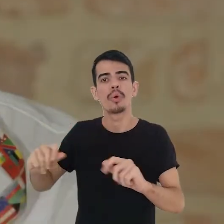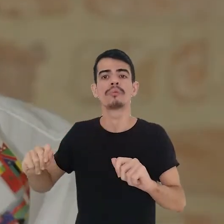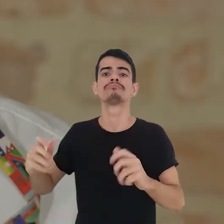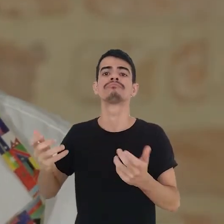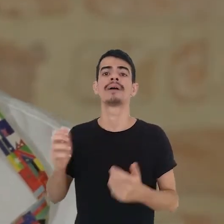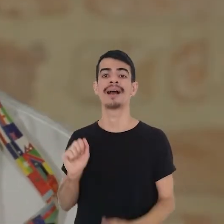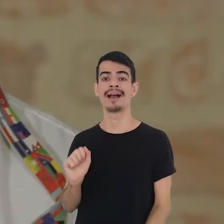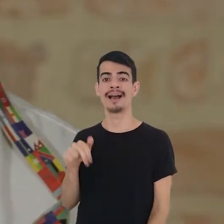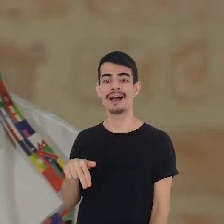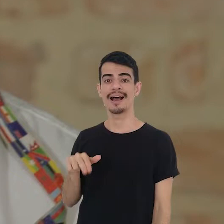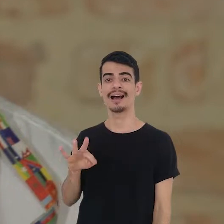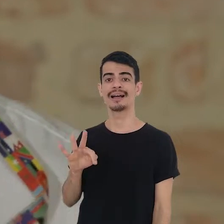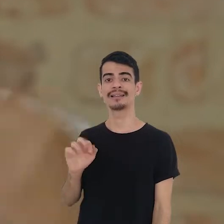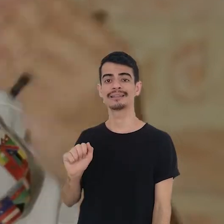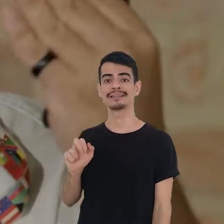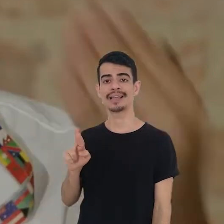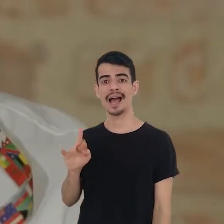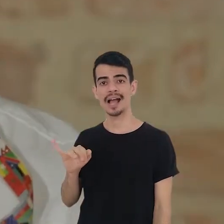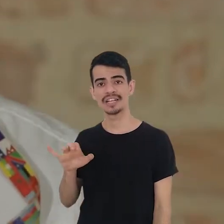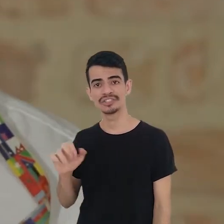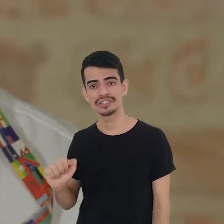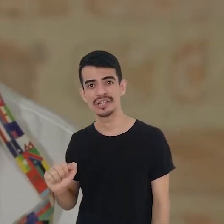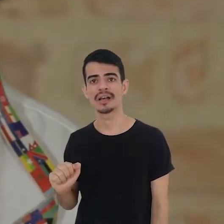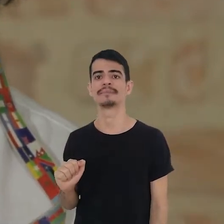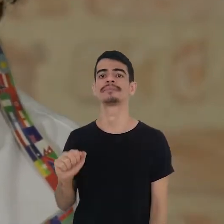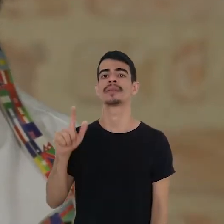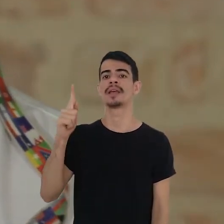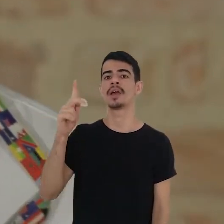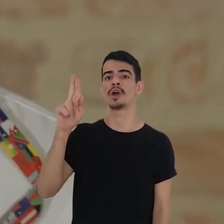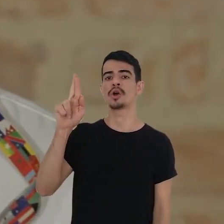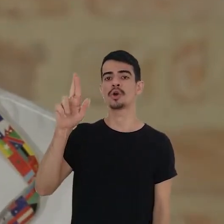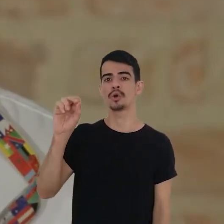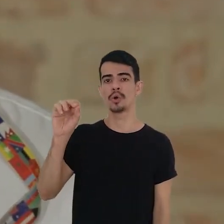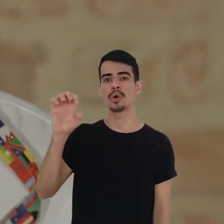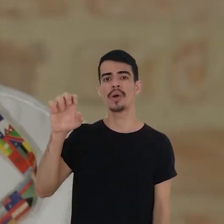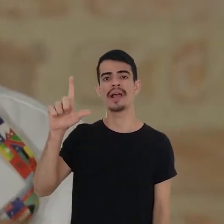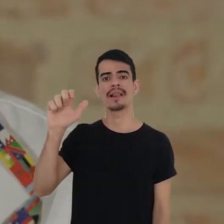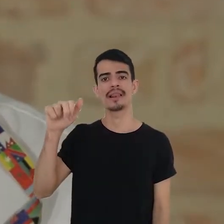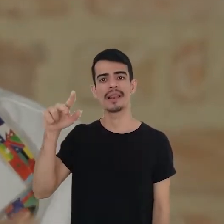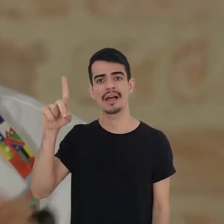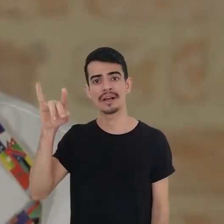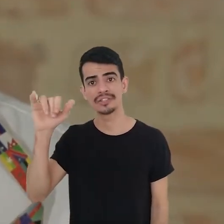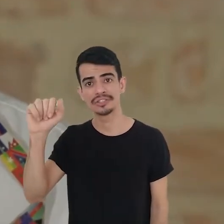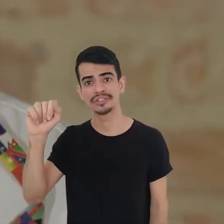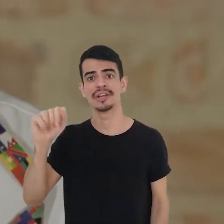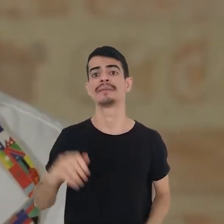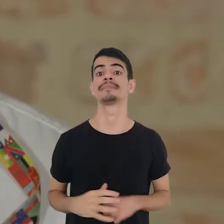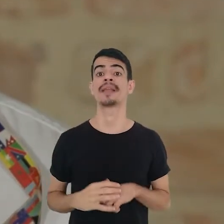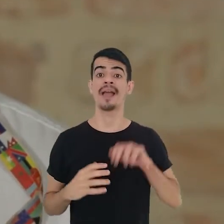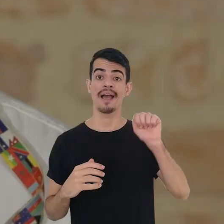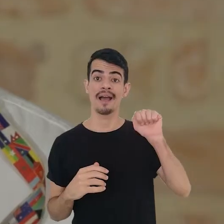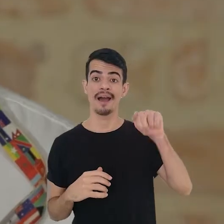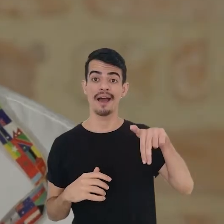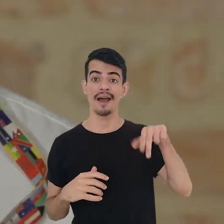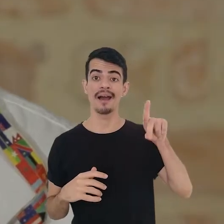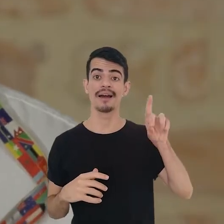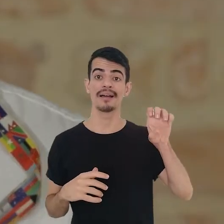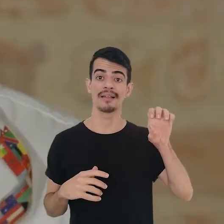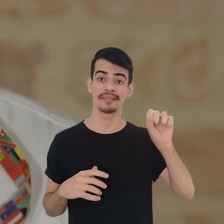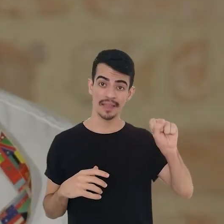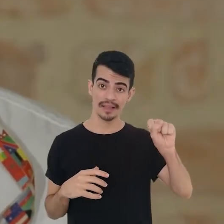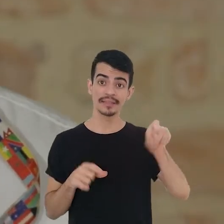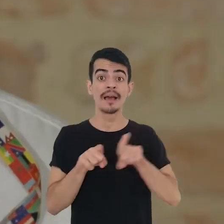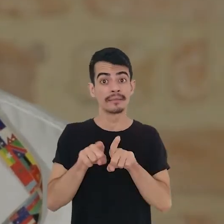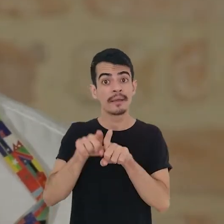como a Groenlândia, como o Ártico, como os Andes, como os Himalaias e até mesmo o gelo da África, né,